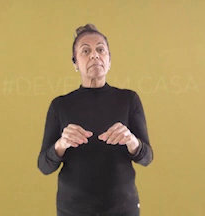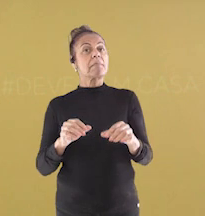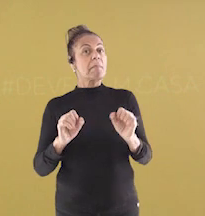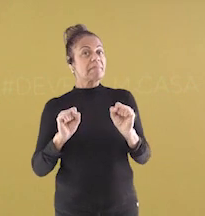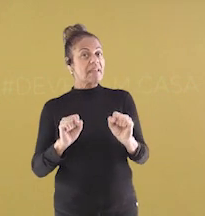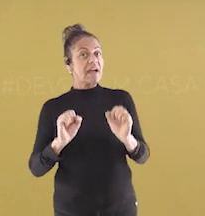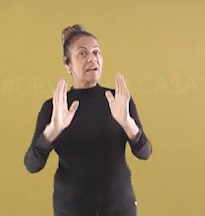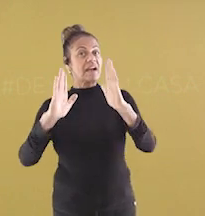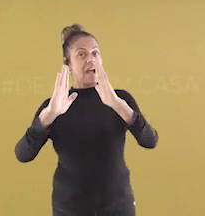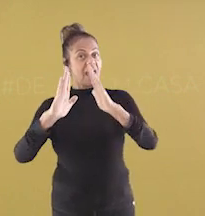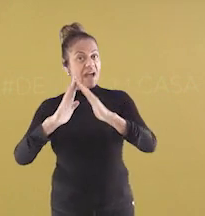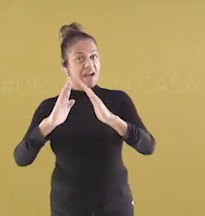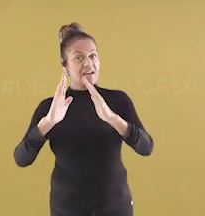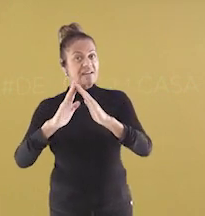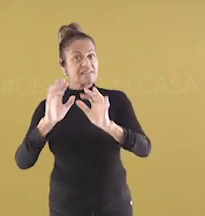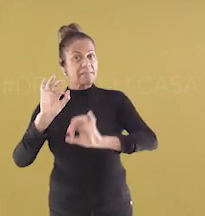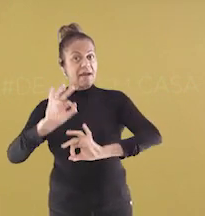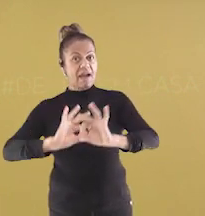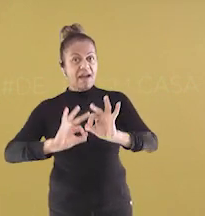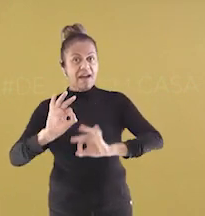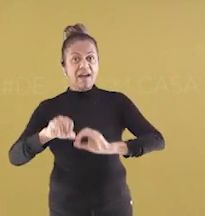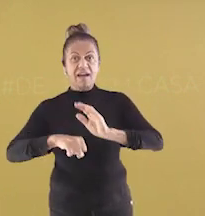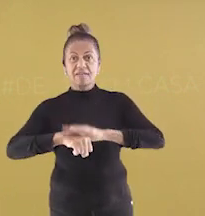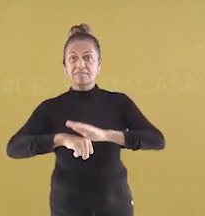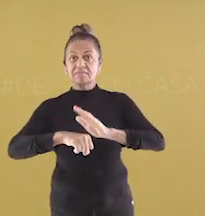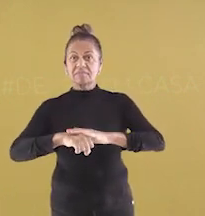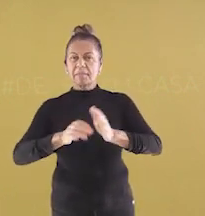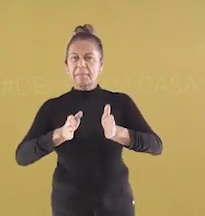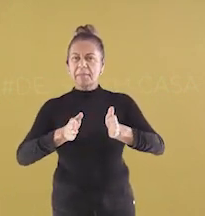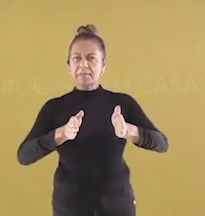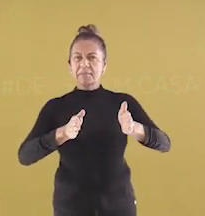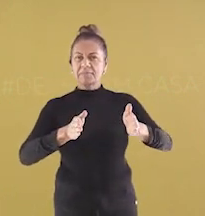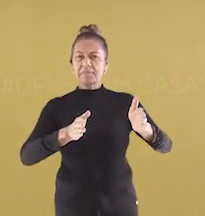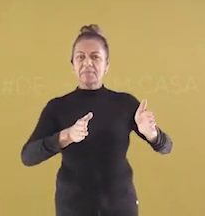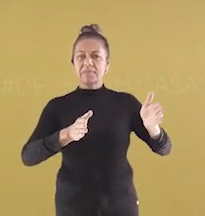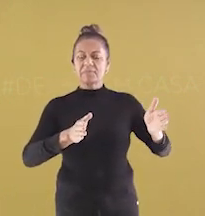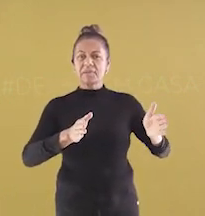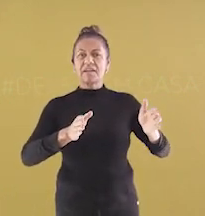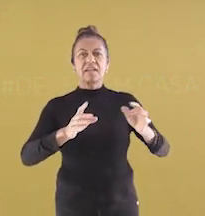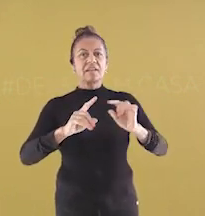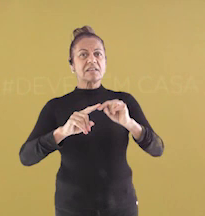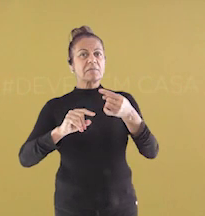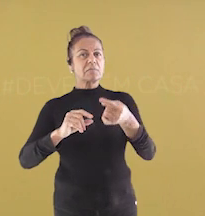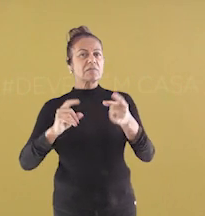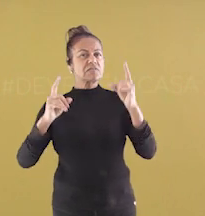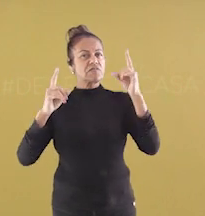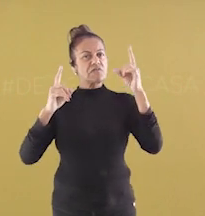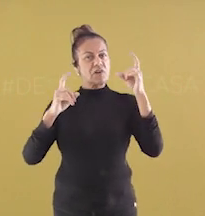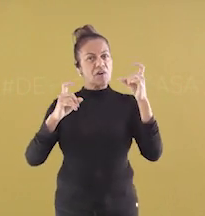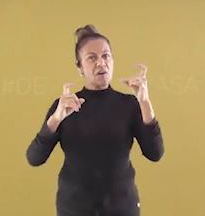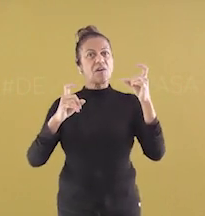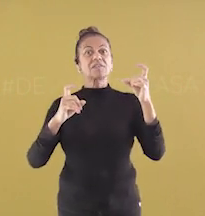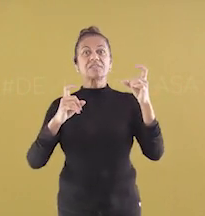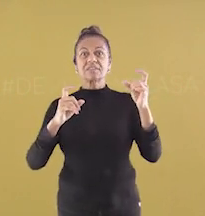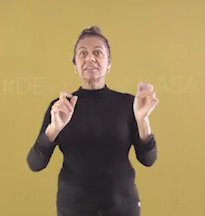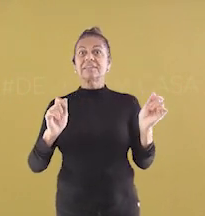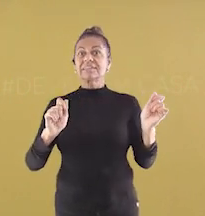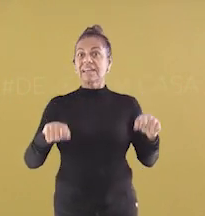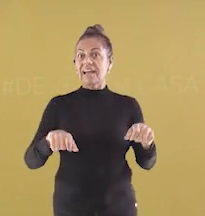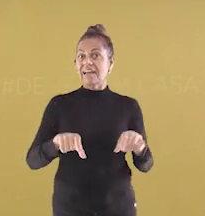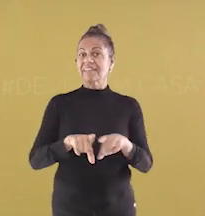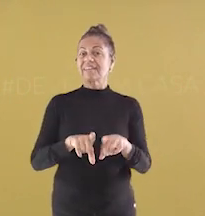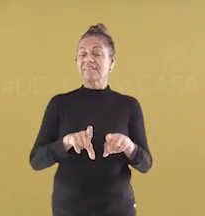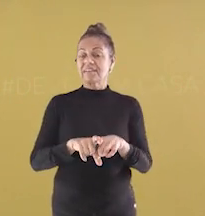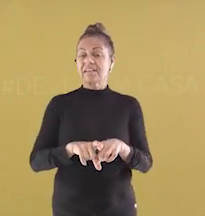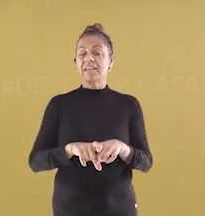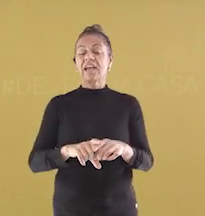vulcão que você fez aí na sua casa para o Dever em Casa na TV, pelo QR Code que aparece na sua tela.